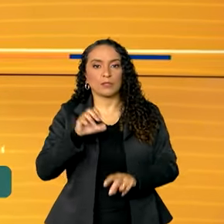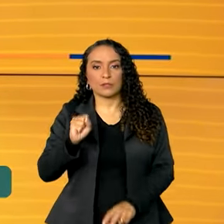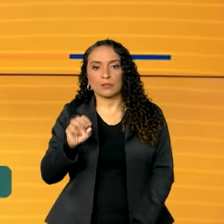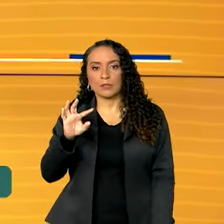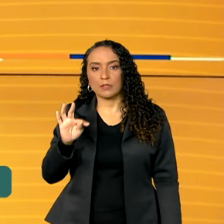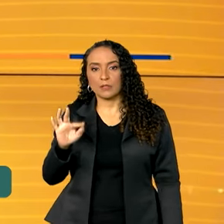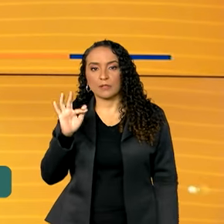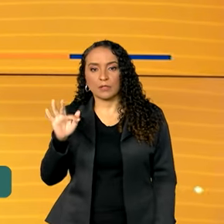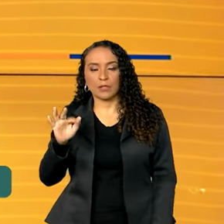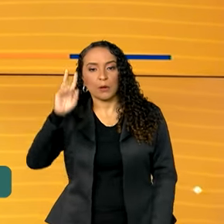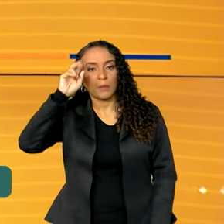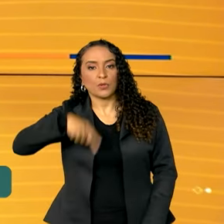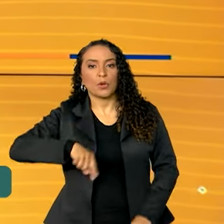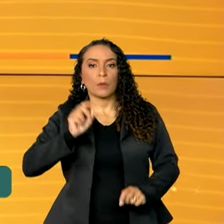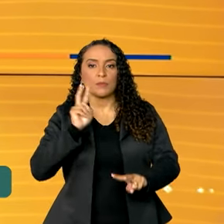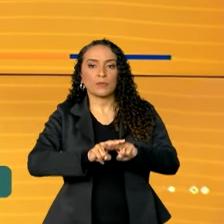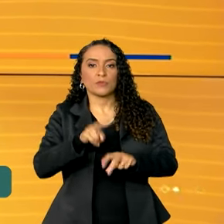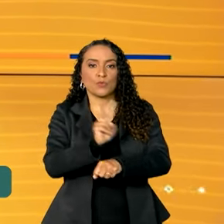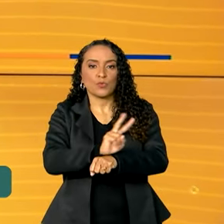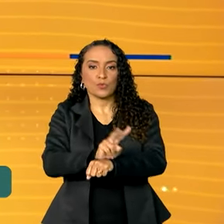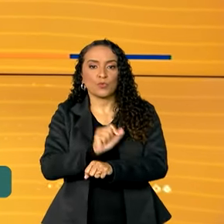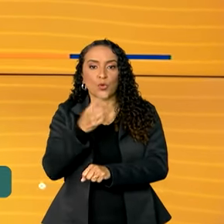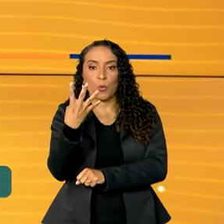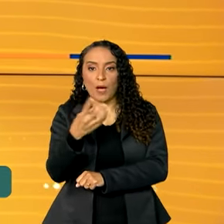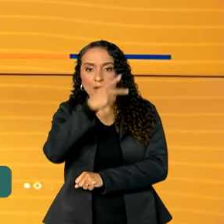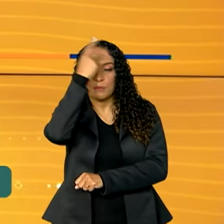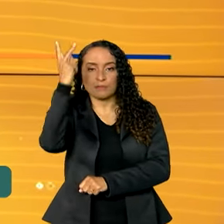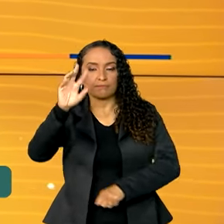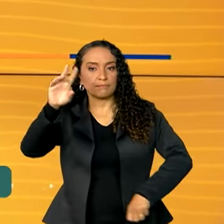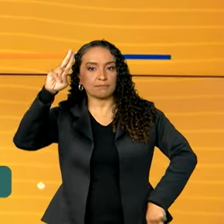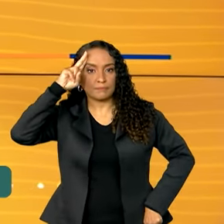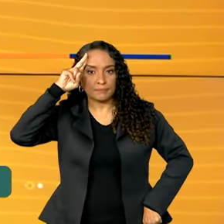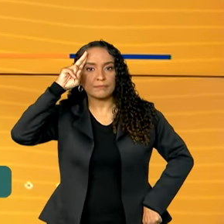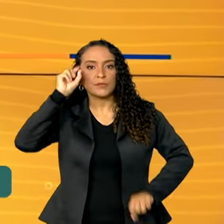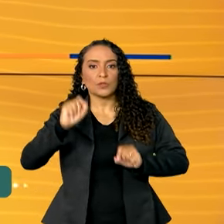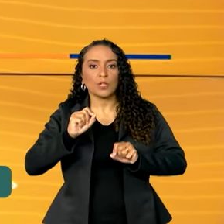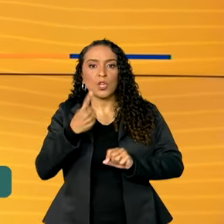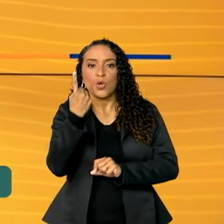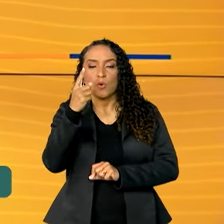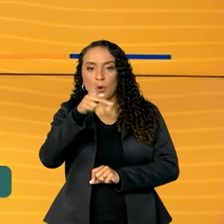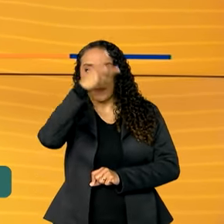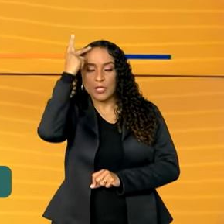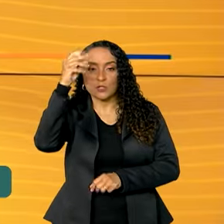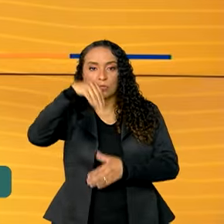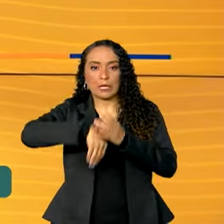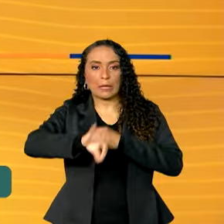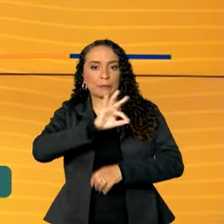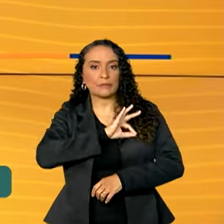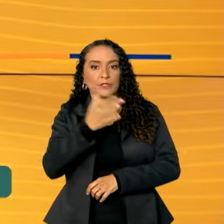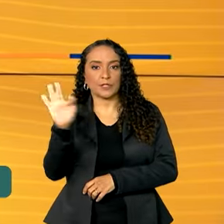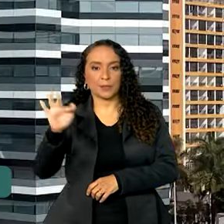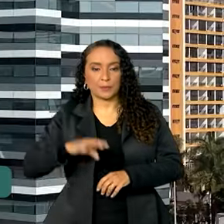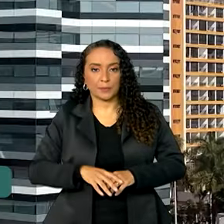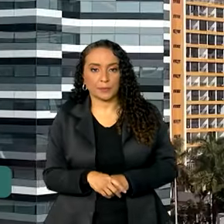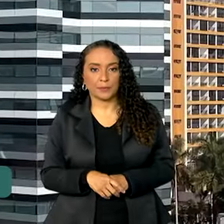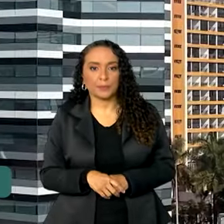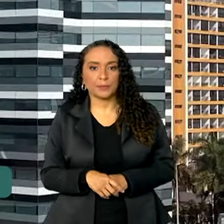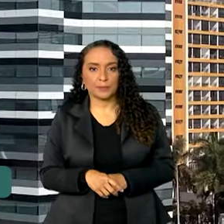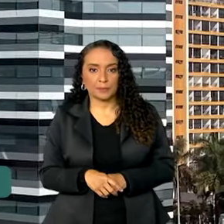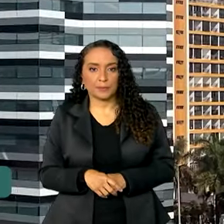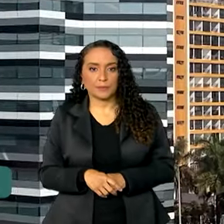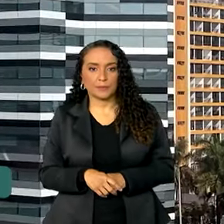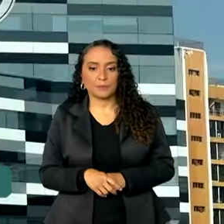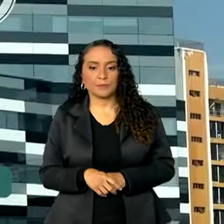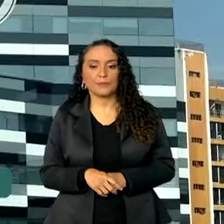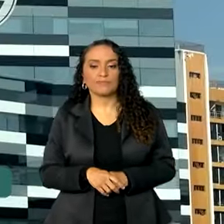Tribunal Federal determinou a prisão preventiva de 4 militares e de um integrante da Polícia Federal.